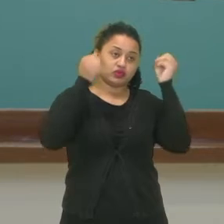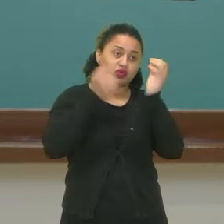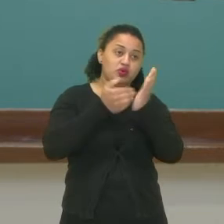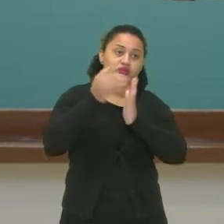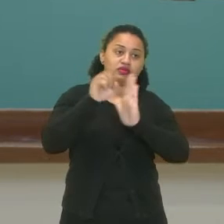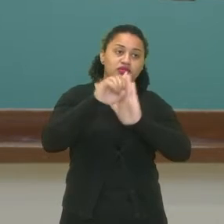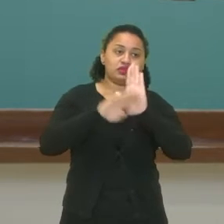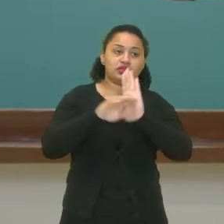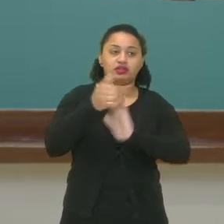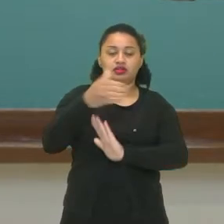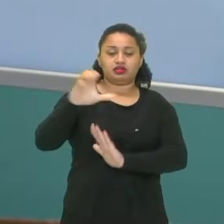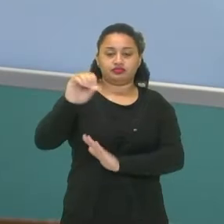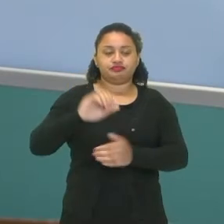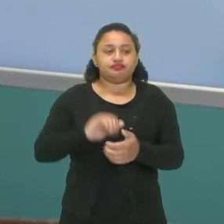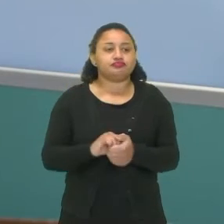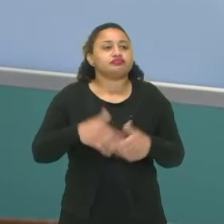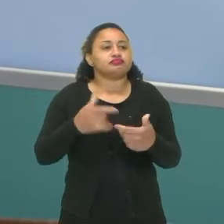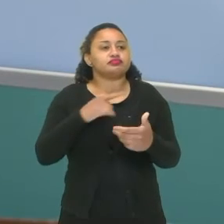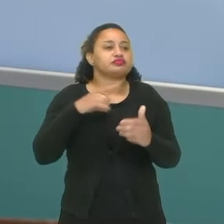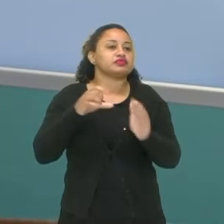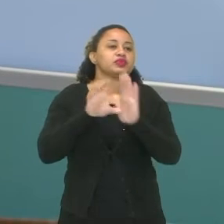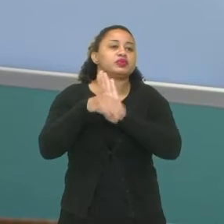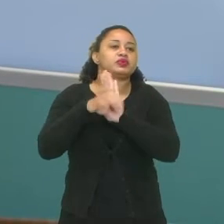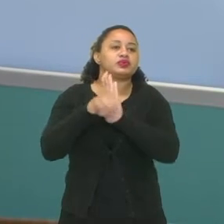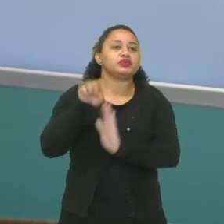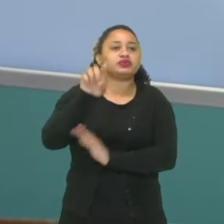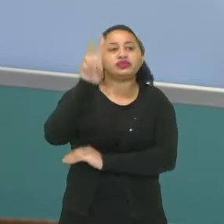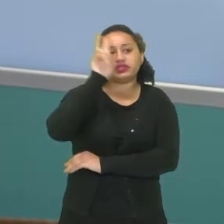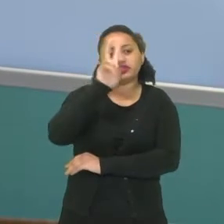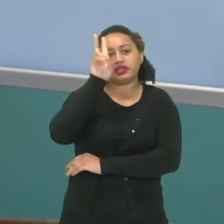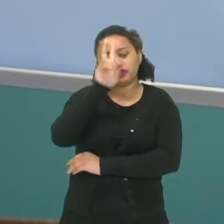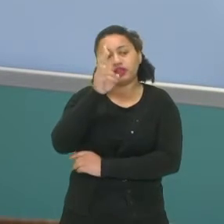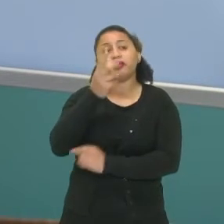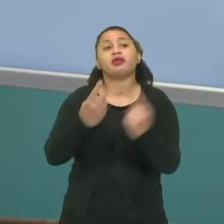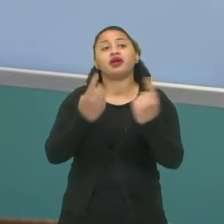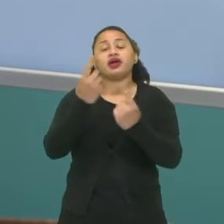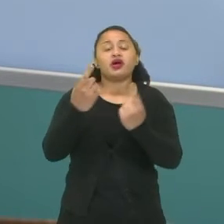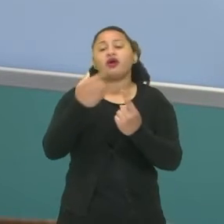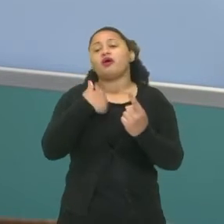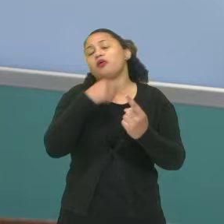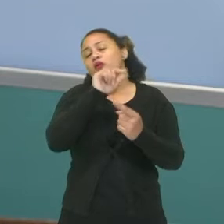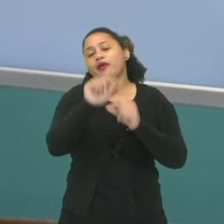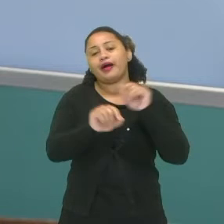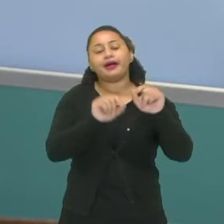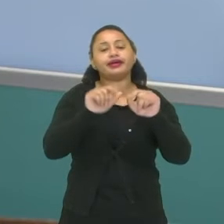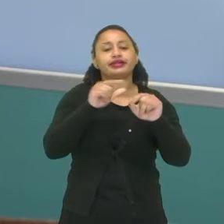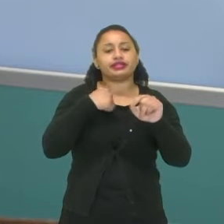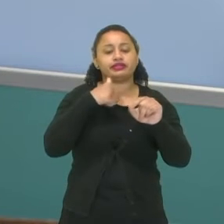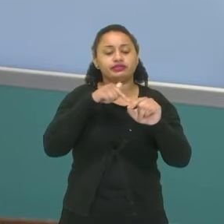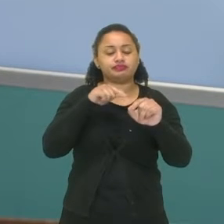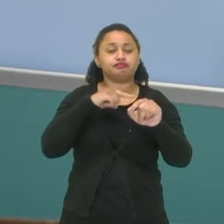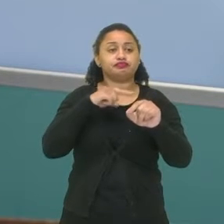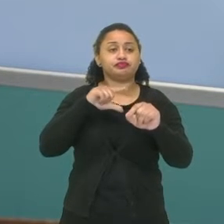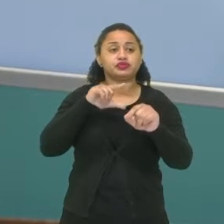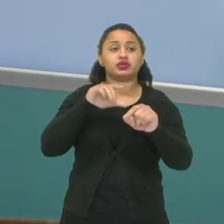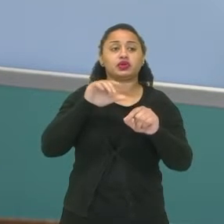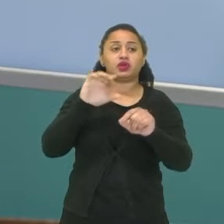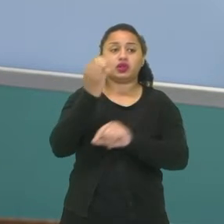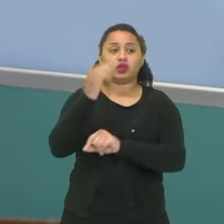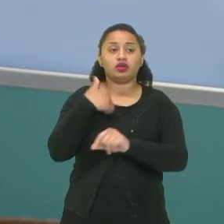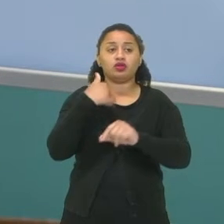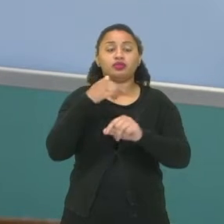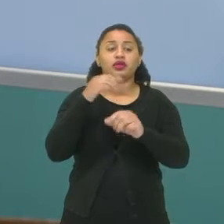né? Vamos retomar aí alguns conceitos, né? Você lembra sobre qual império pré-colombiano os espanhóis